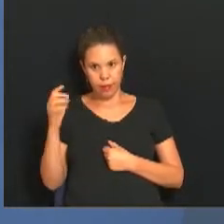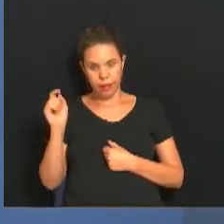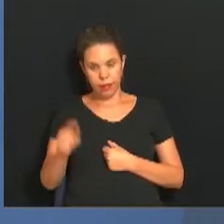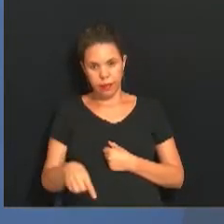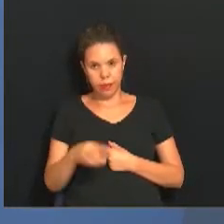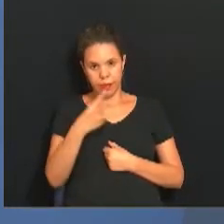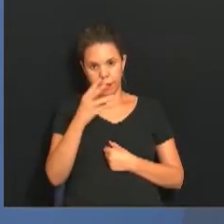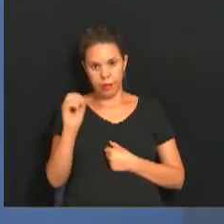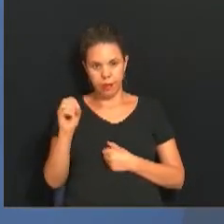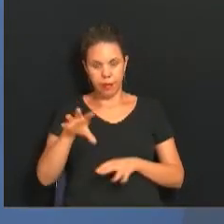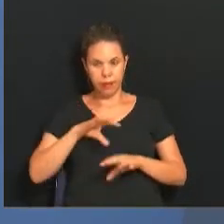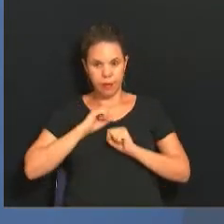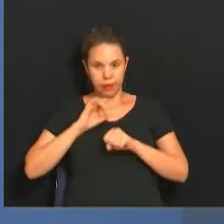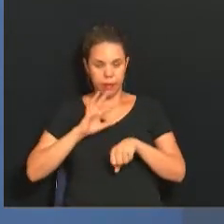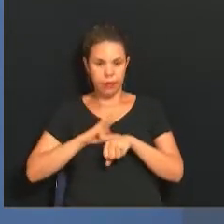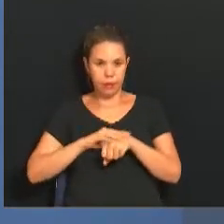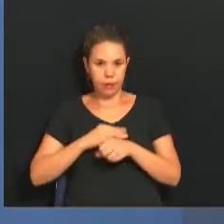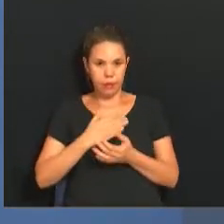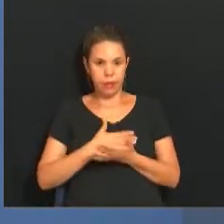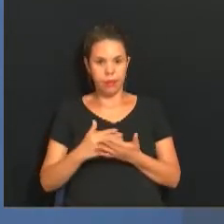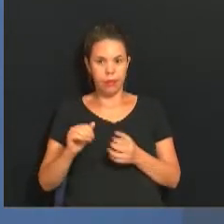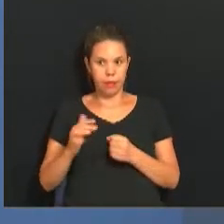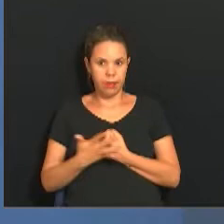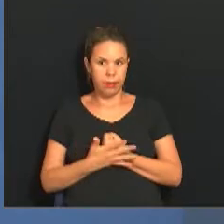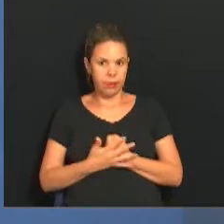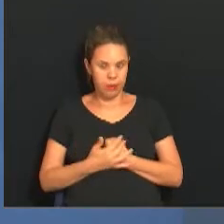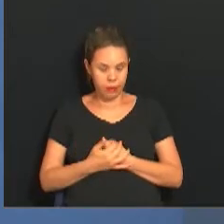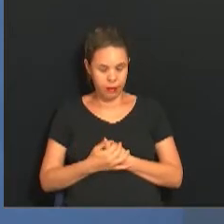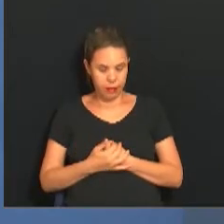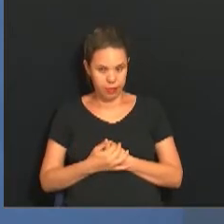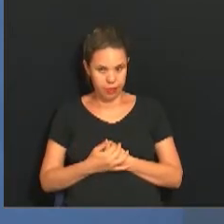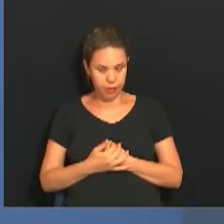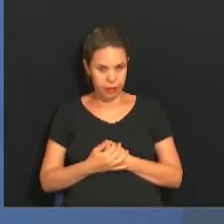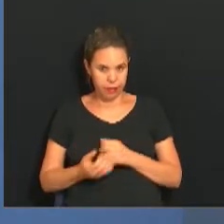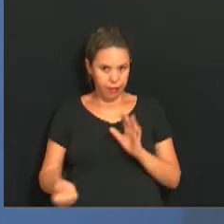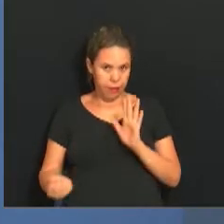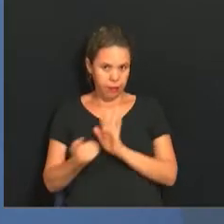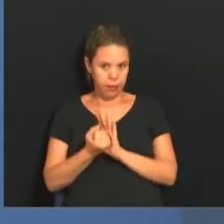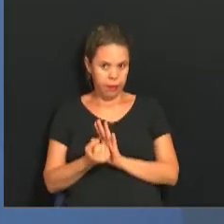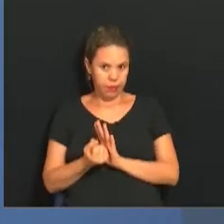28.904.030 casos da doença desde o início da pandemia, com um registro de